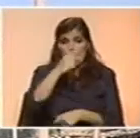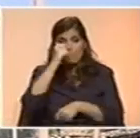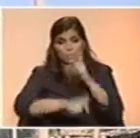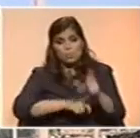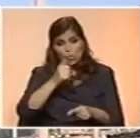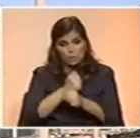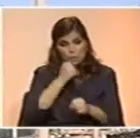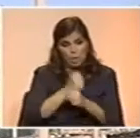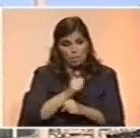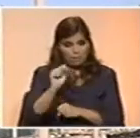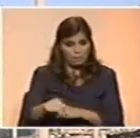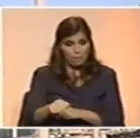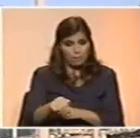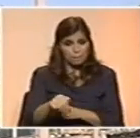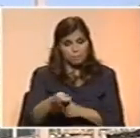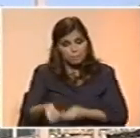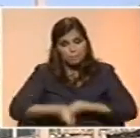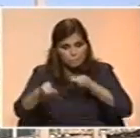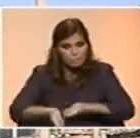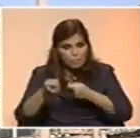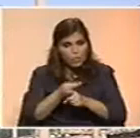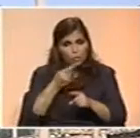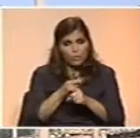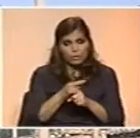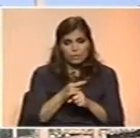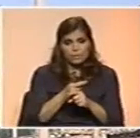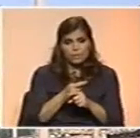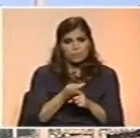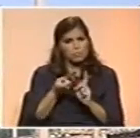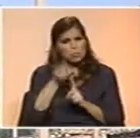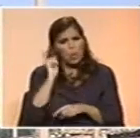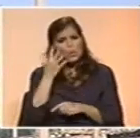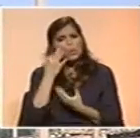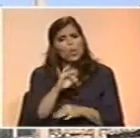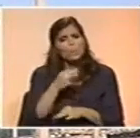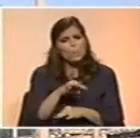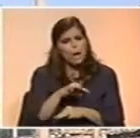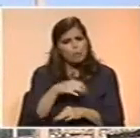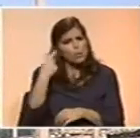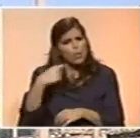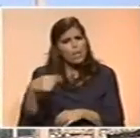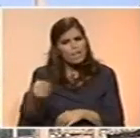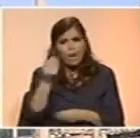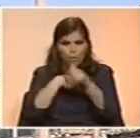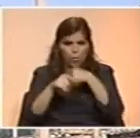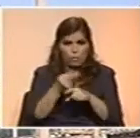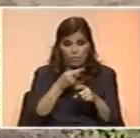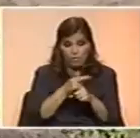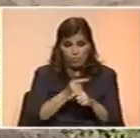dedicam a cultivar produtos não tão normais ou tão habituais para o dia-a-dia da nossa